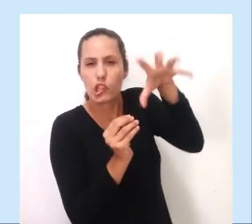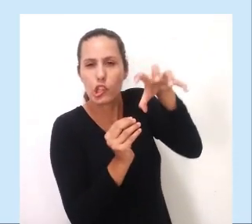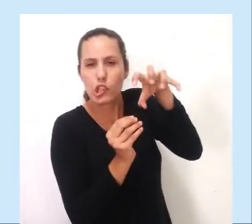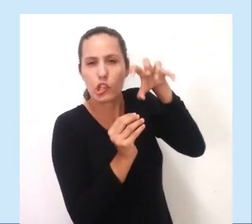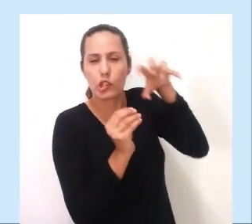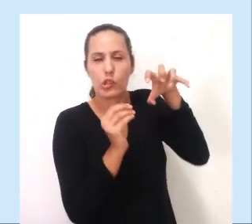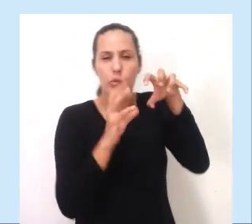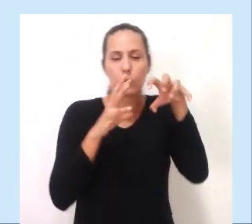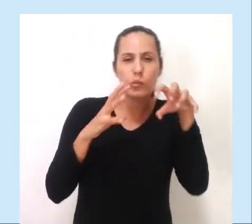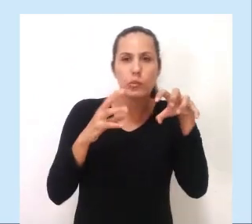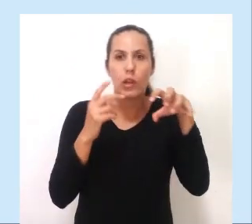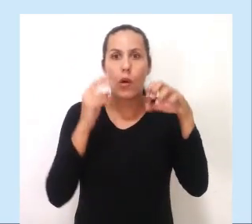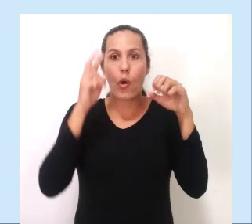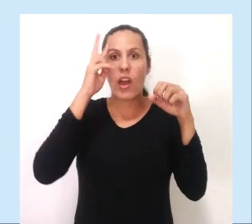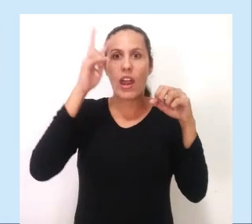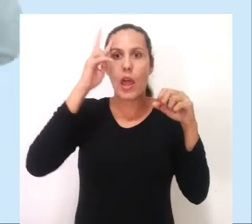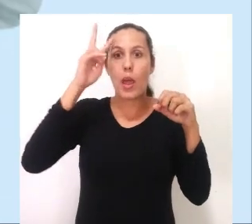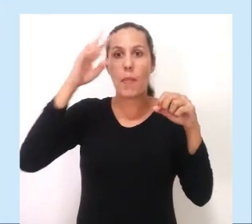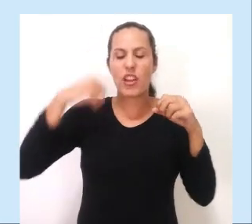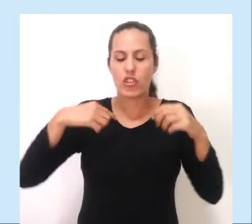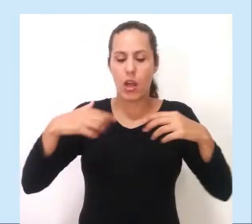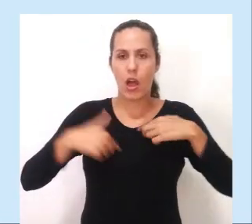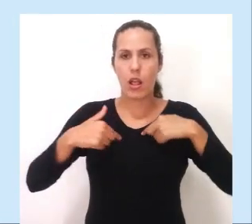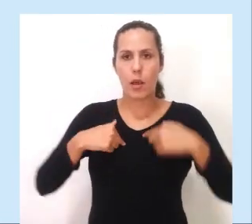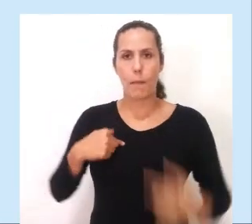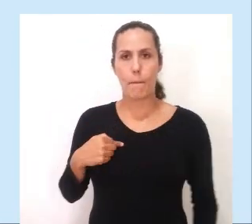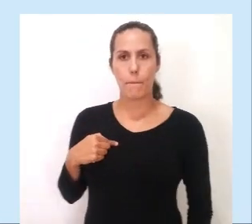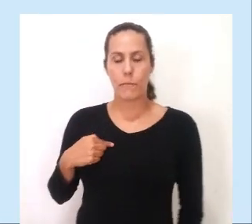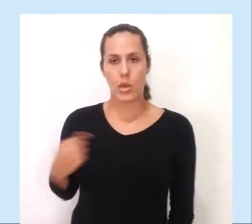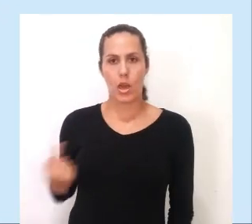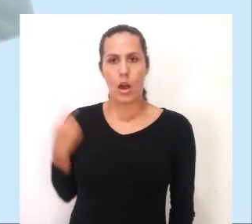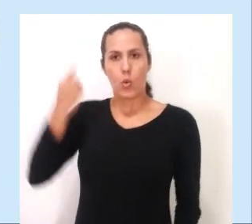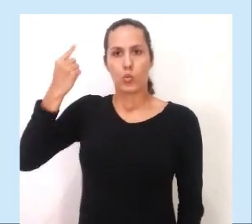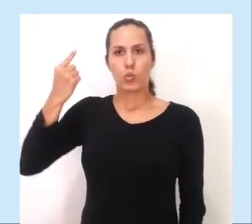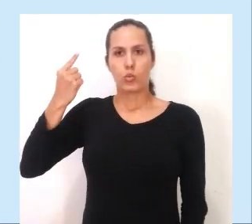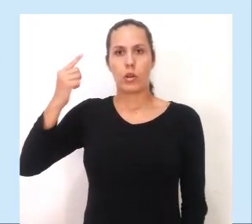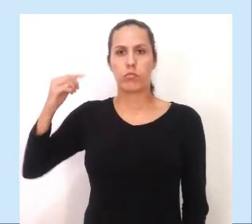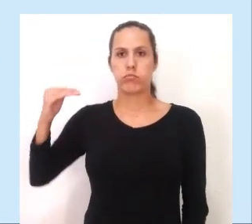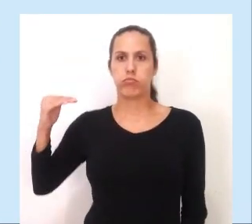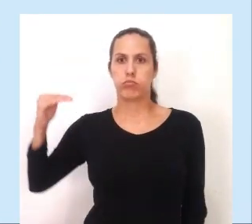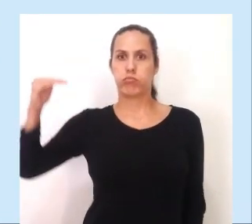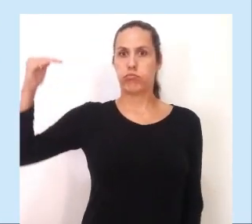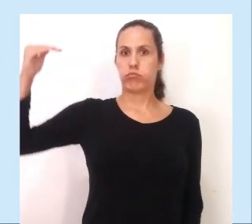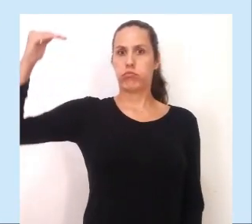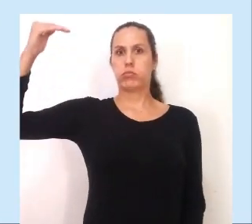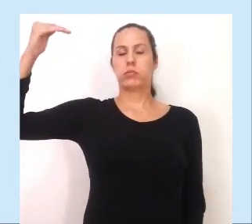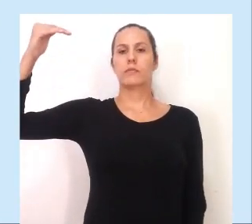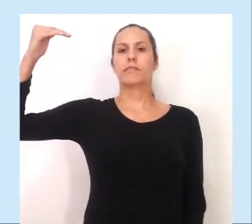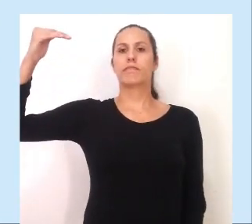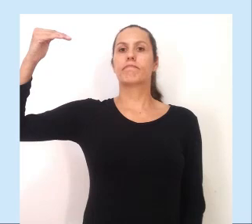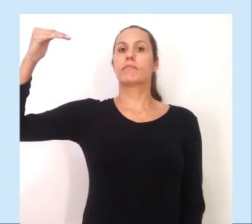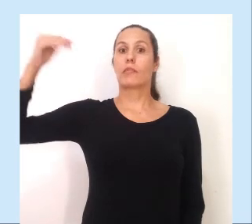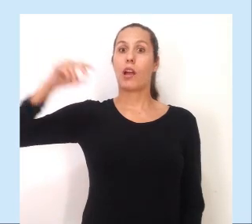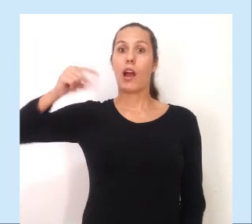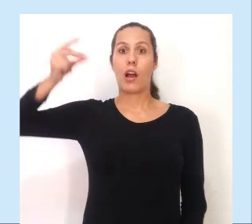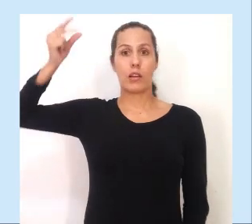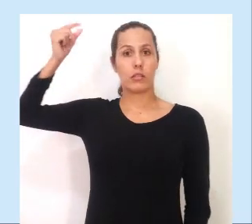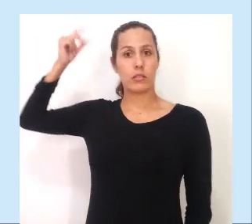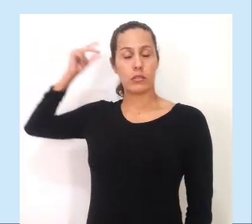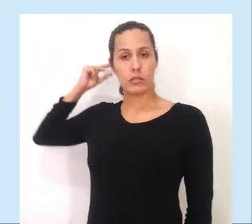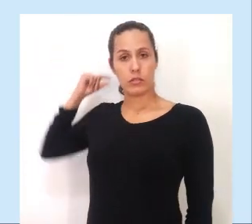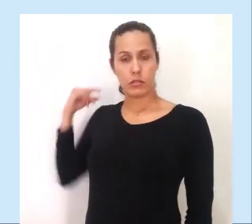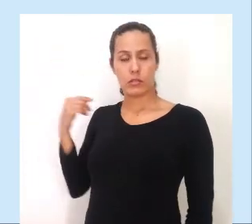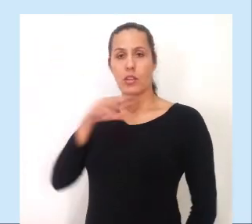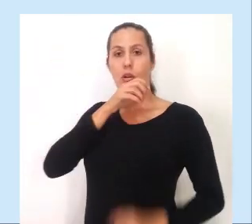uma preguiça do meu tamanho ou maior do que o meu tamanho. Justamente, os animais